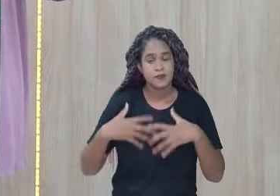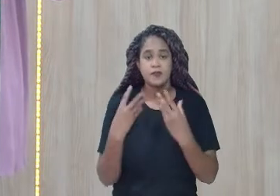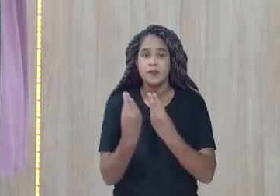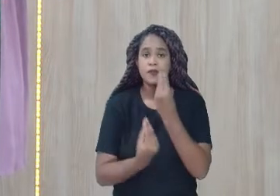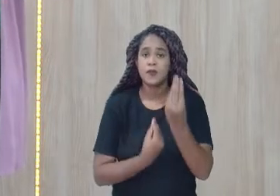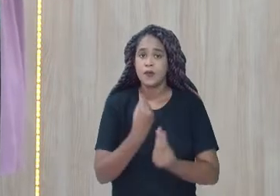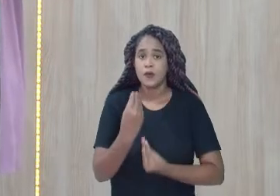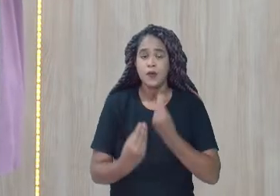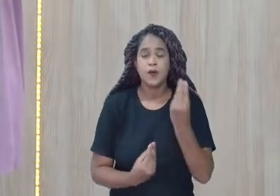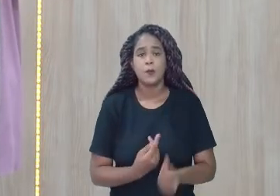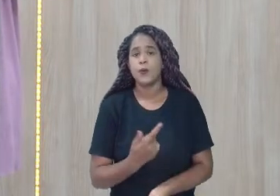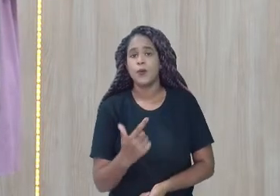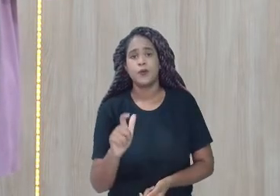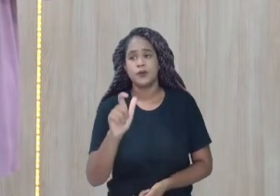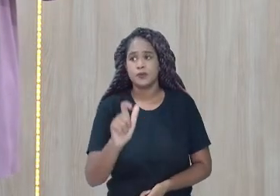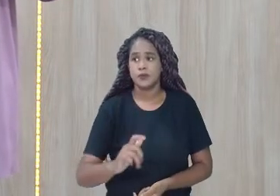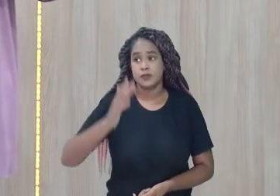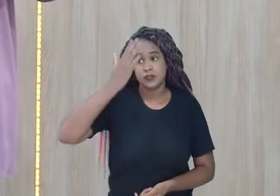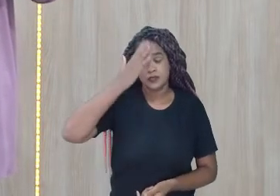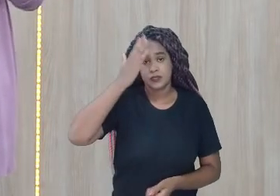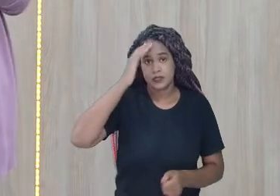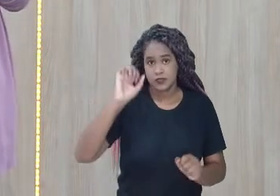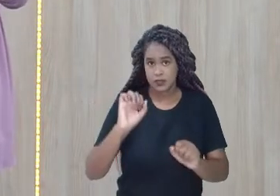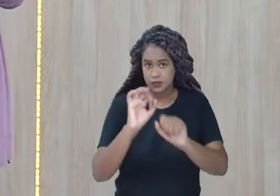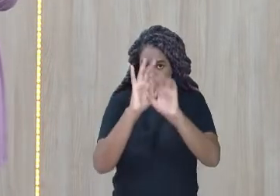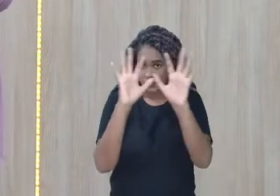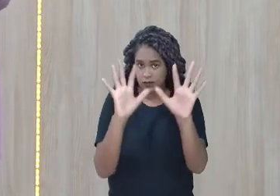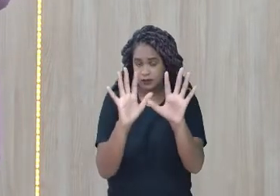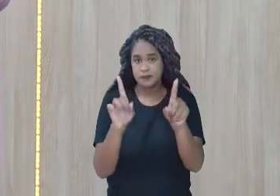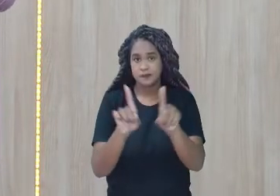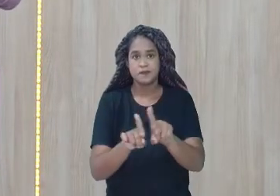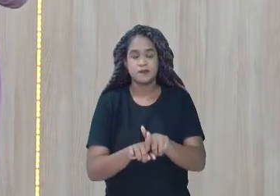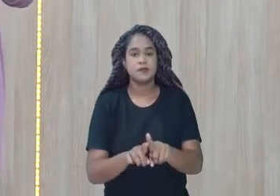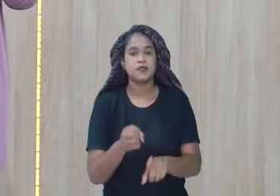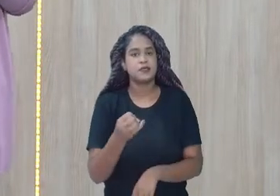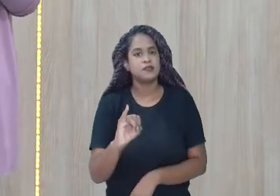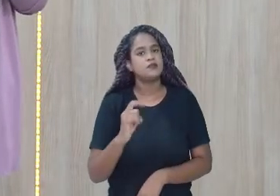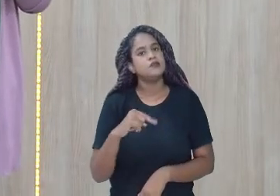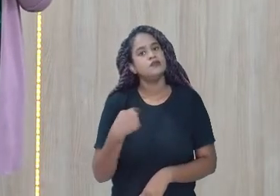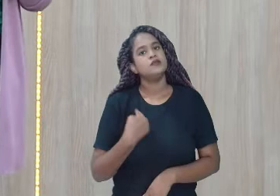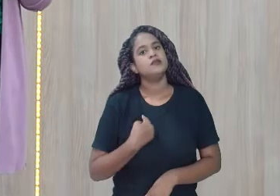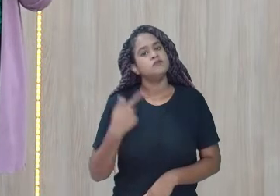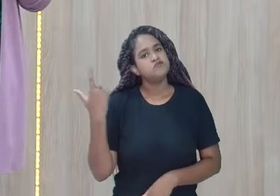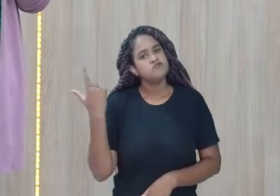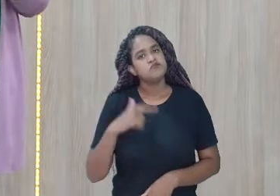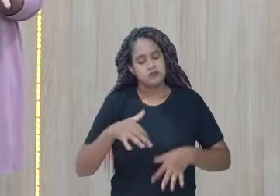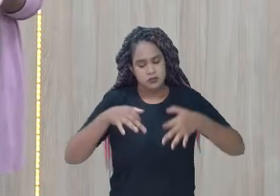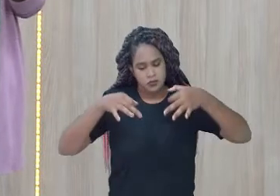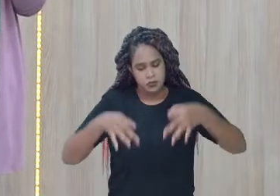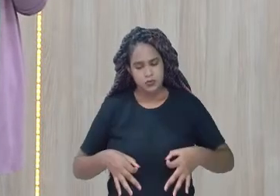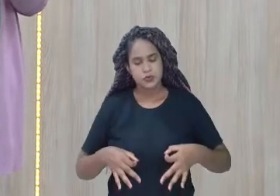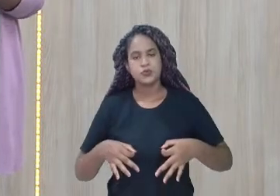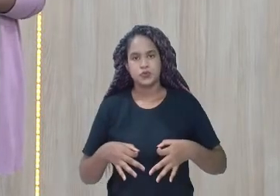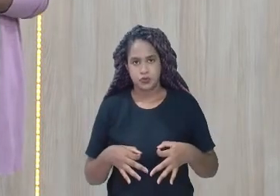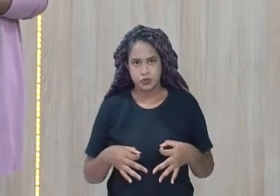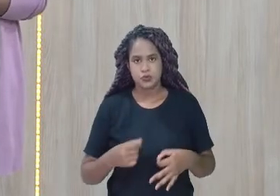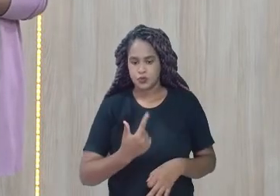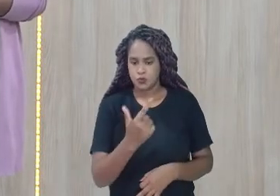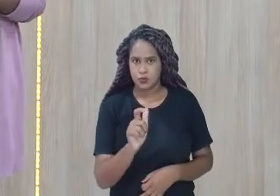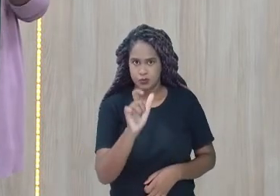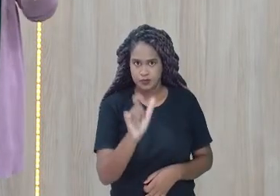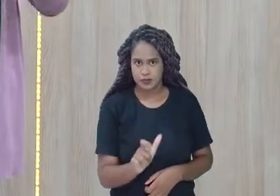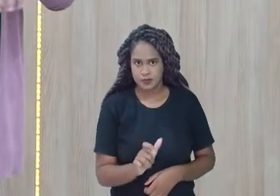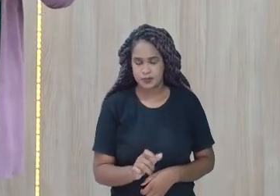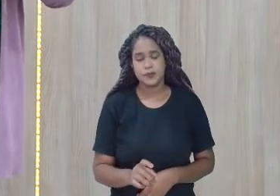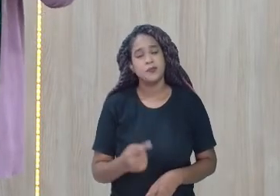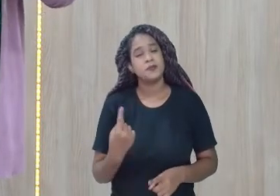outro também vai interpretar as nossas ações e se a gente está conseguindo ser justo com o outro o tempo todo.